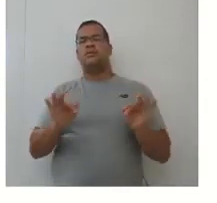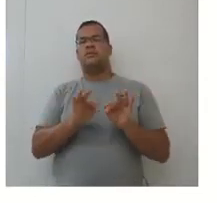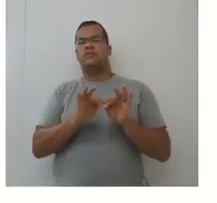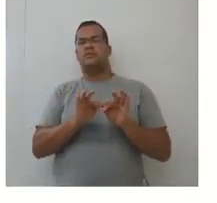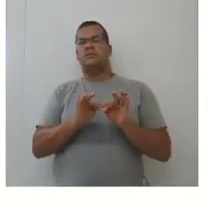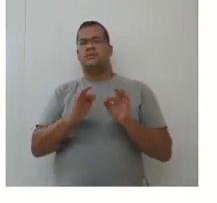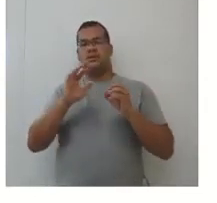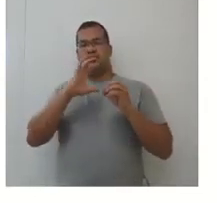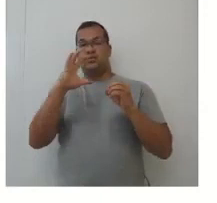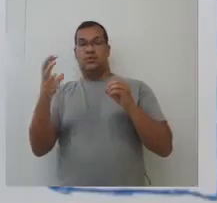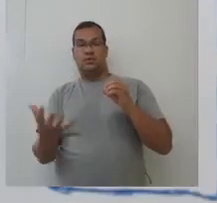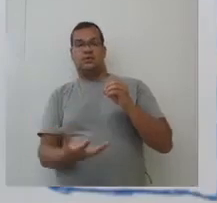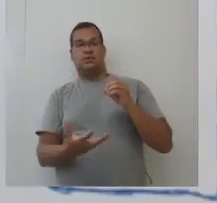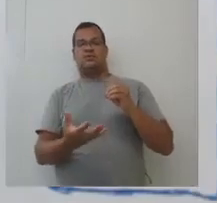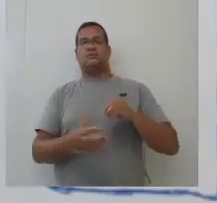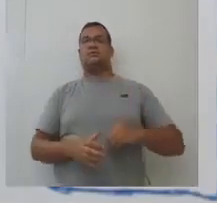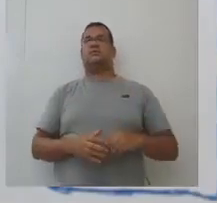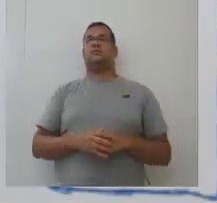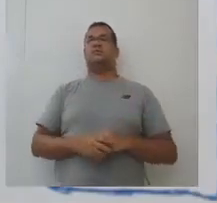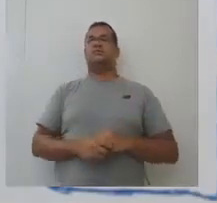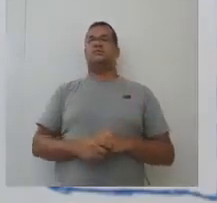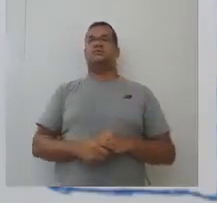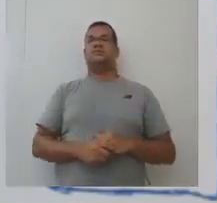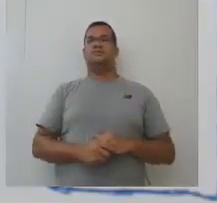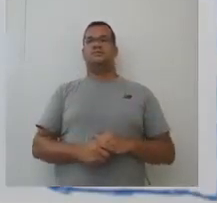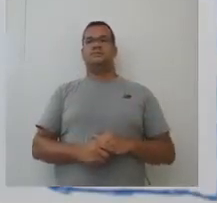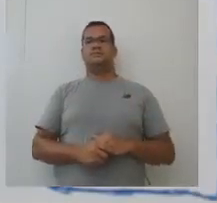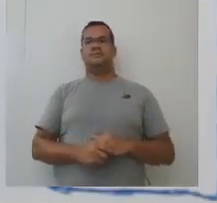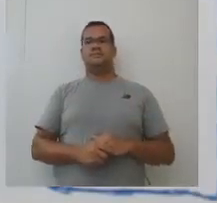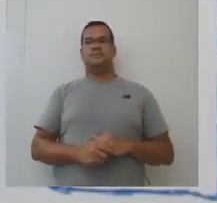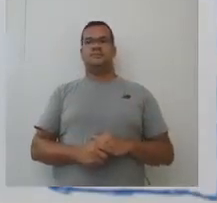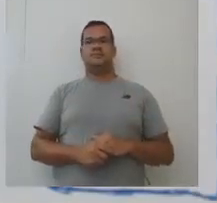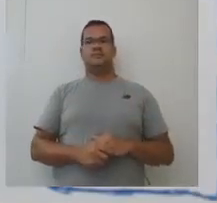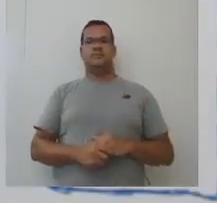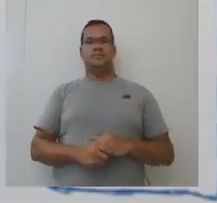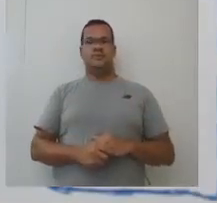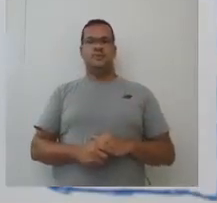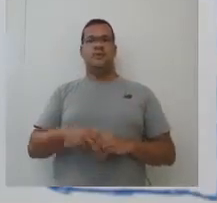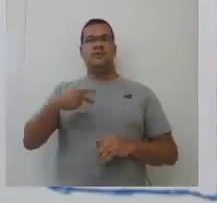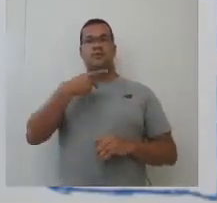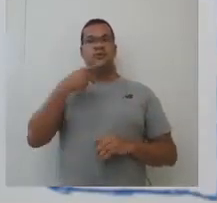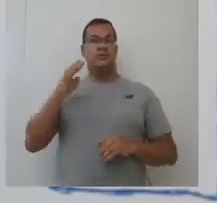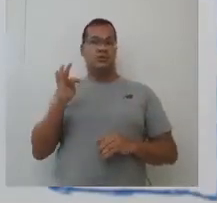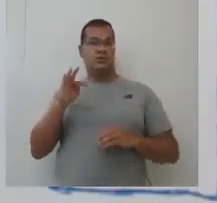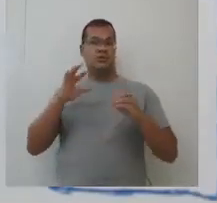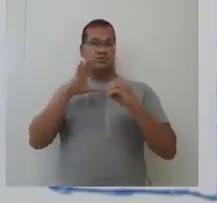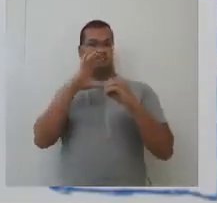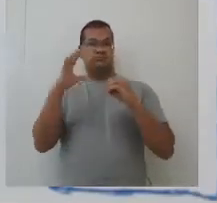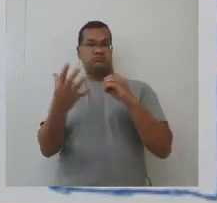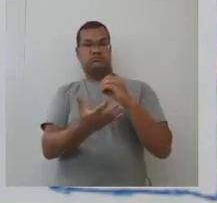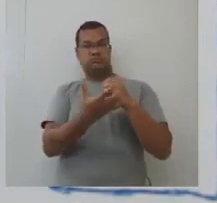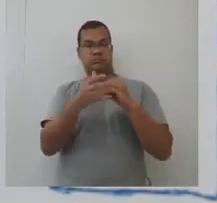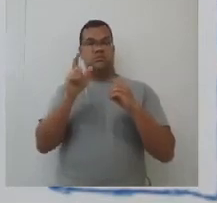elétrico? O campo elétrico, vetor campo elétrico, é a força